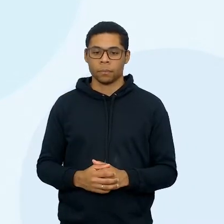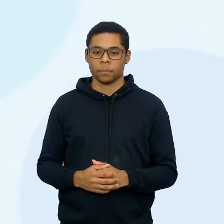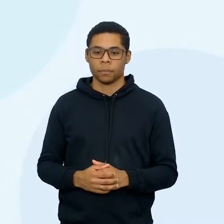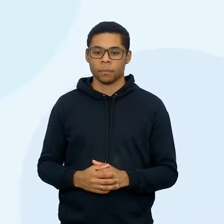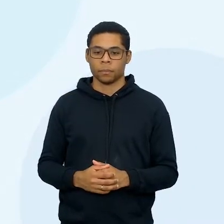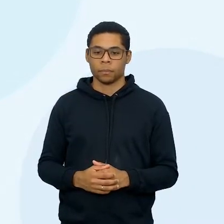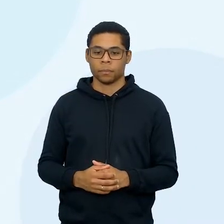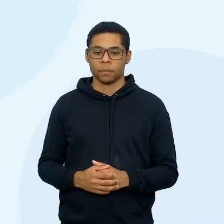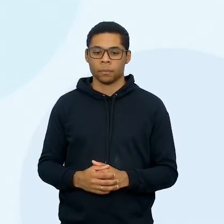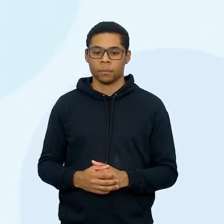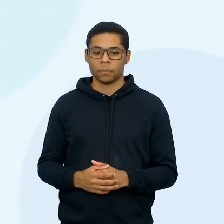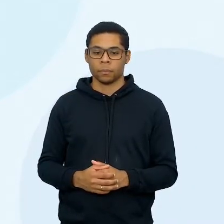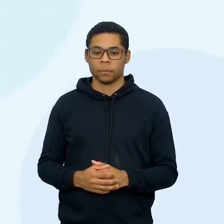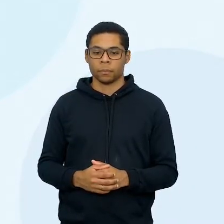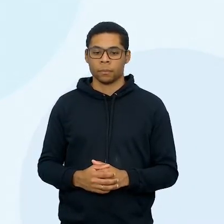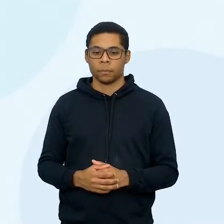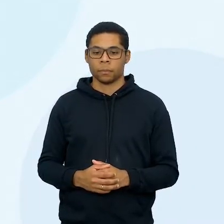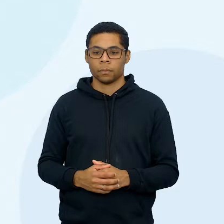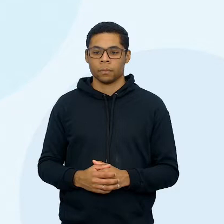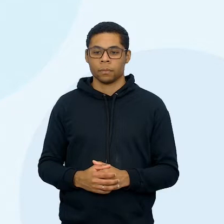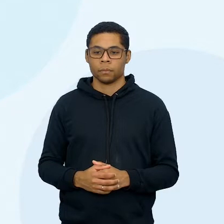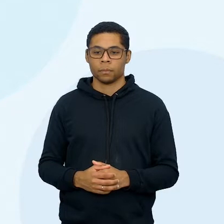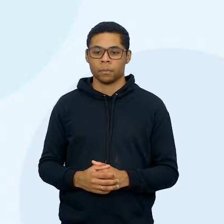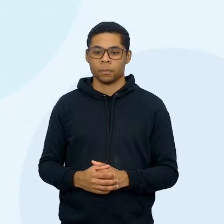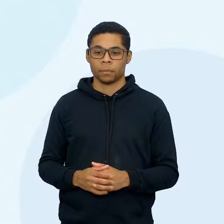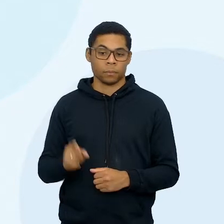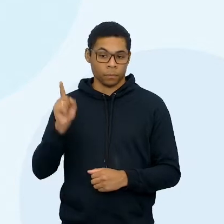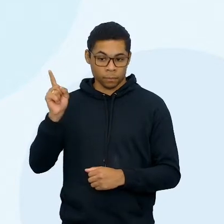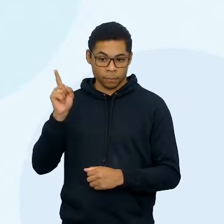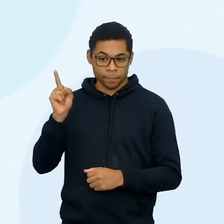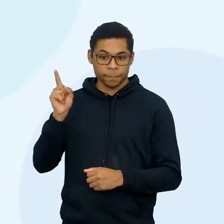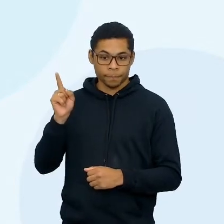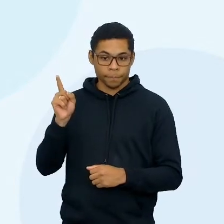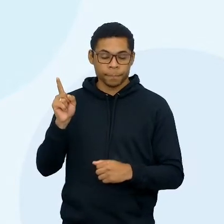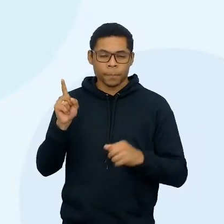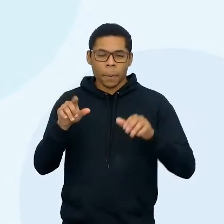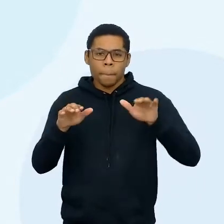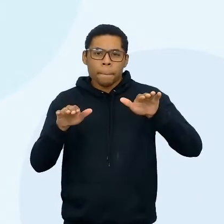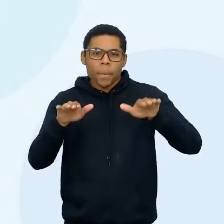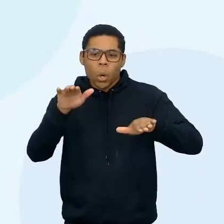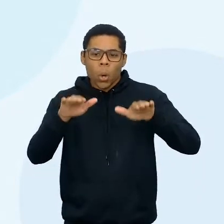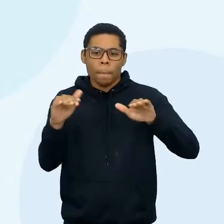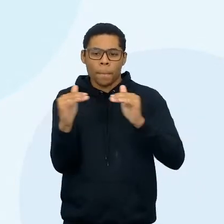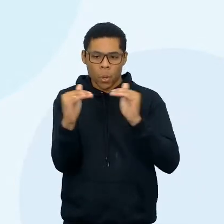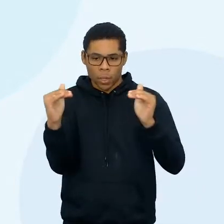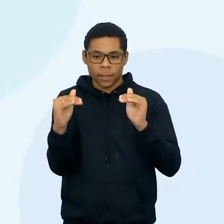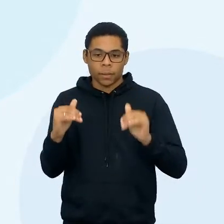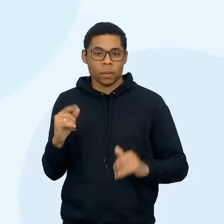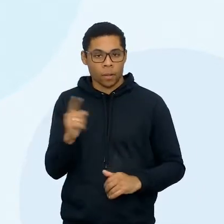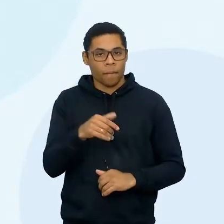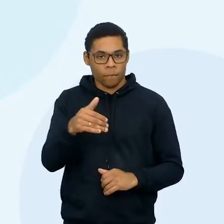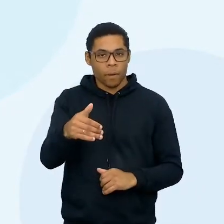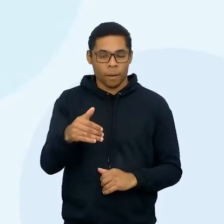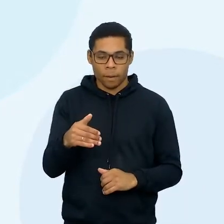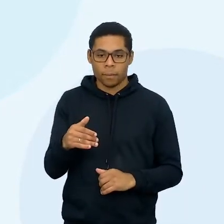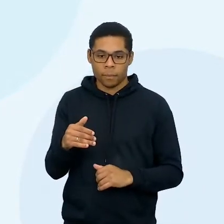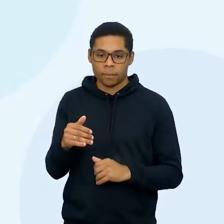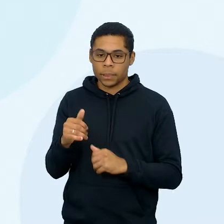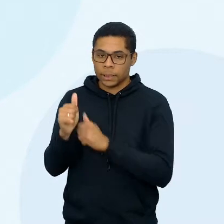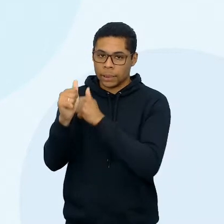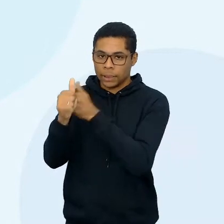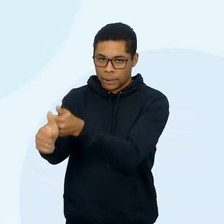250 centímetros. Essa é a nossa proporção e o que a gente vai usar em